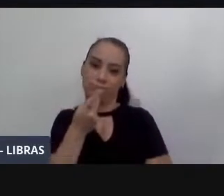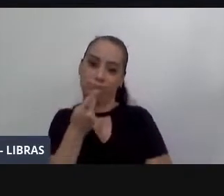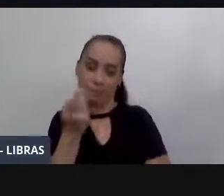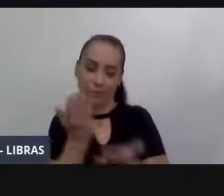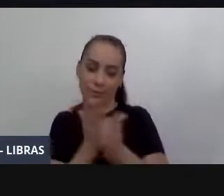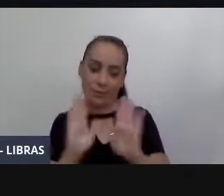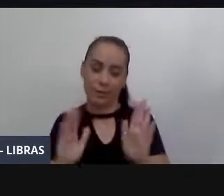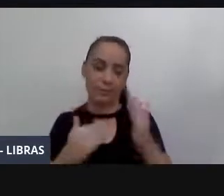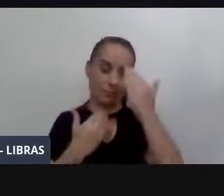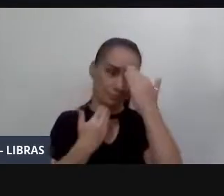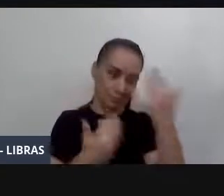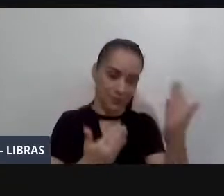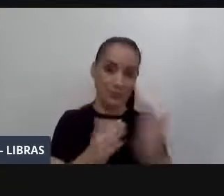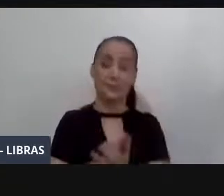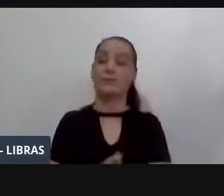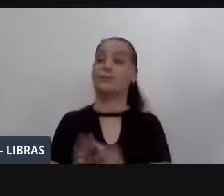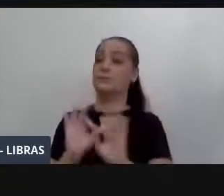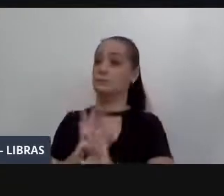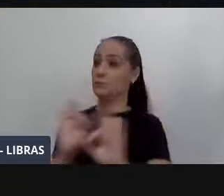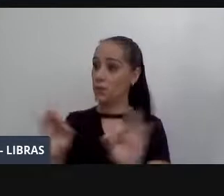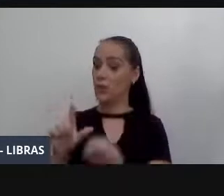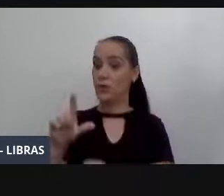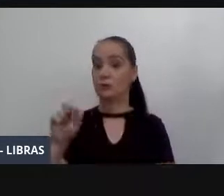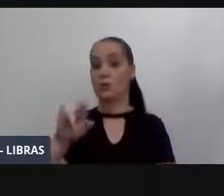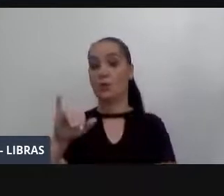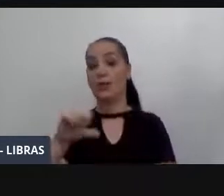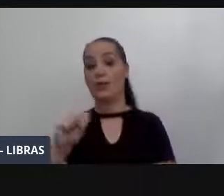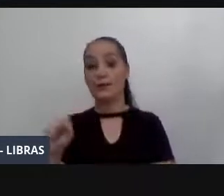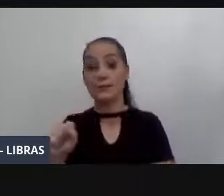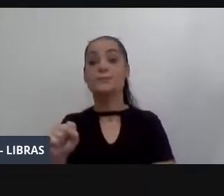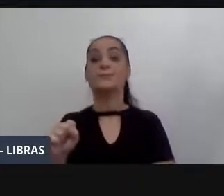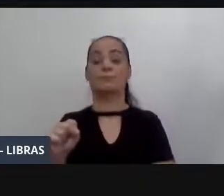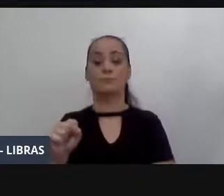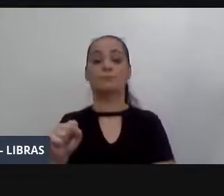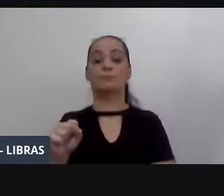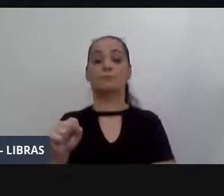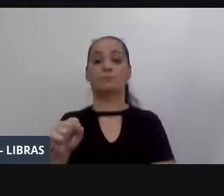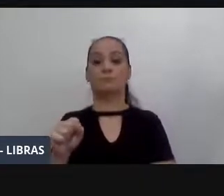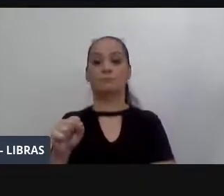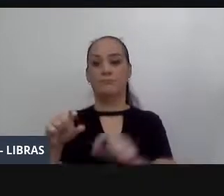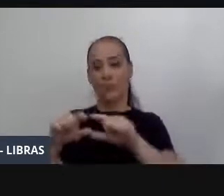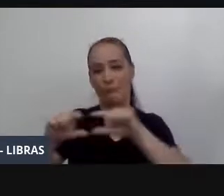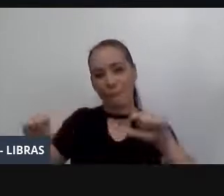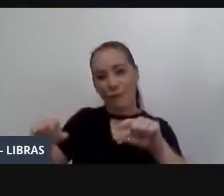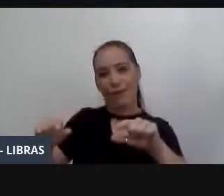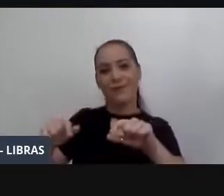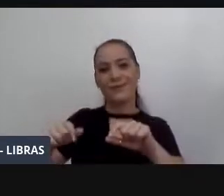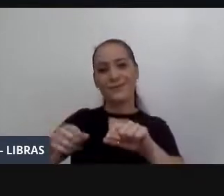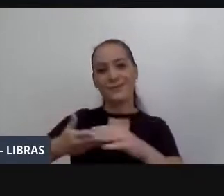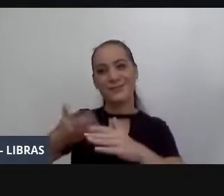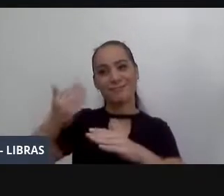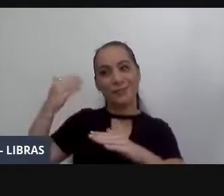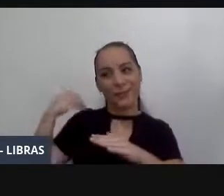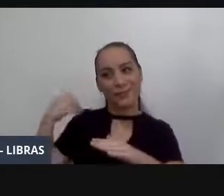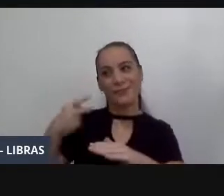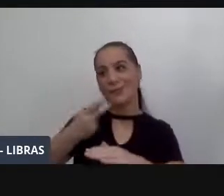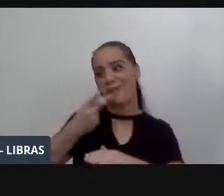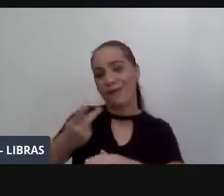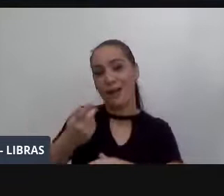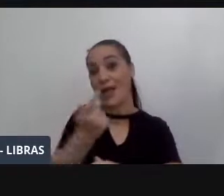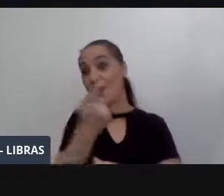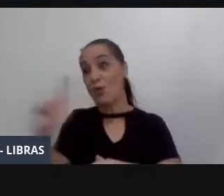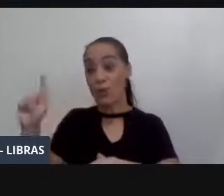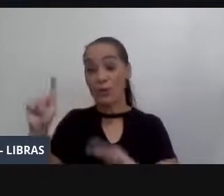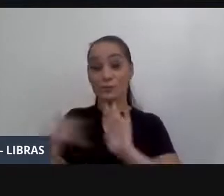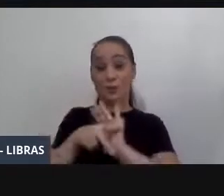Obrigada. Muito bem, Larisa. Larisa, como eu vou pegar aquela velha frase que eu aprendi desde pequeno, os últimos são os primeiros, você